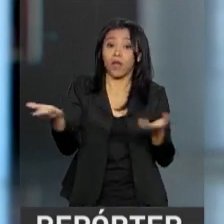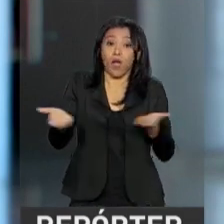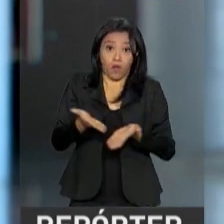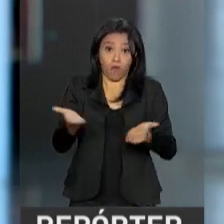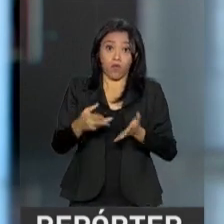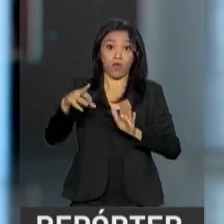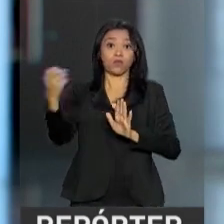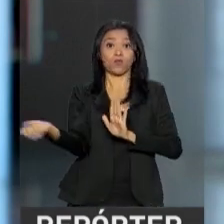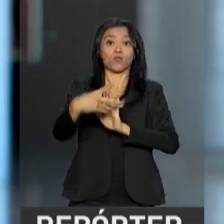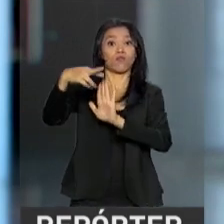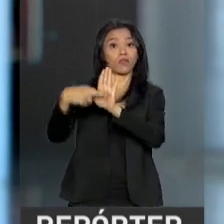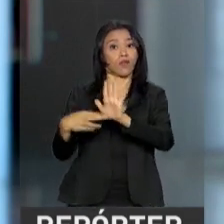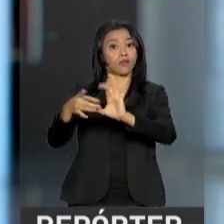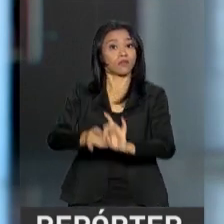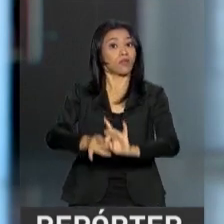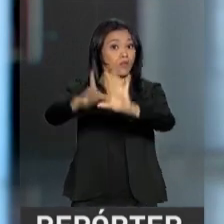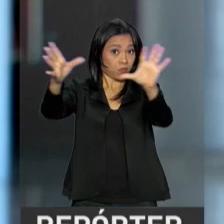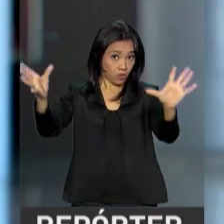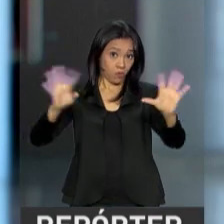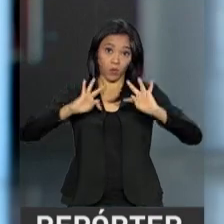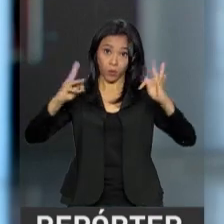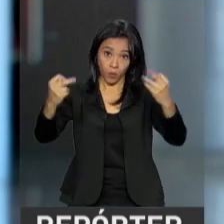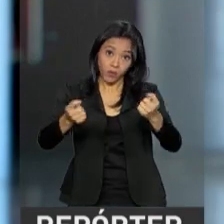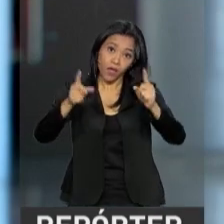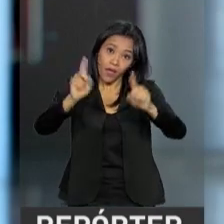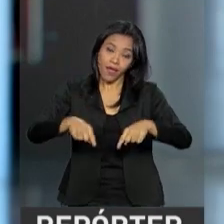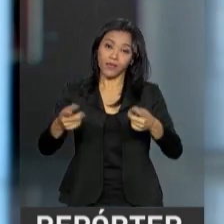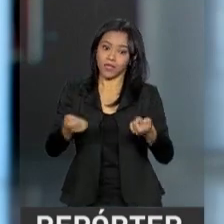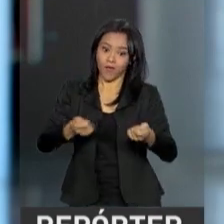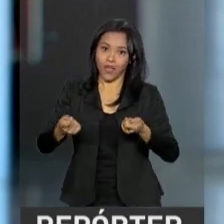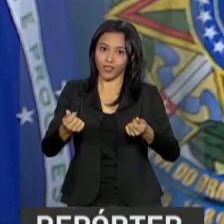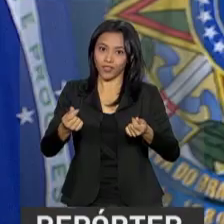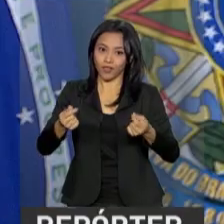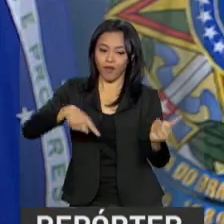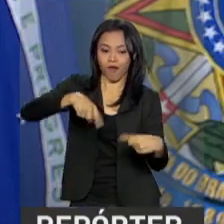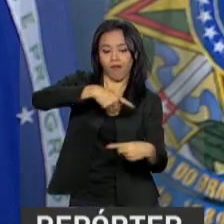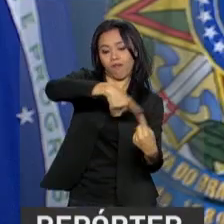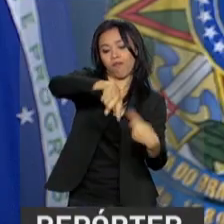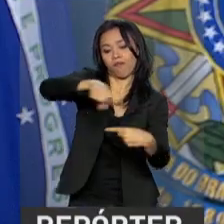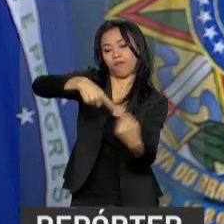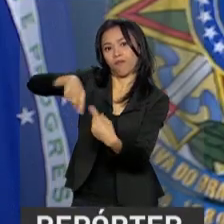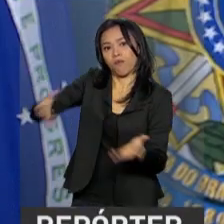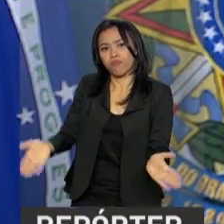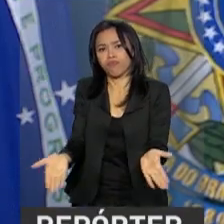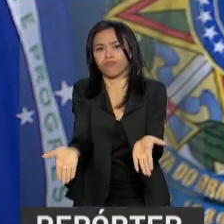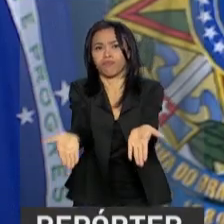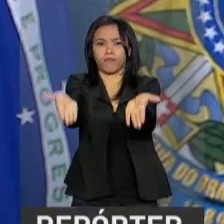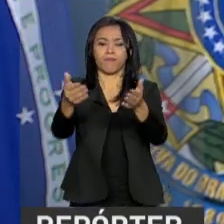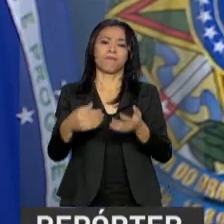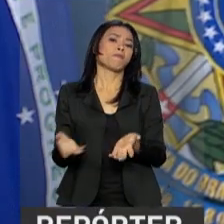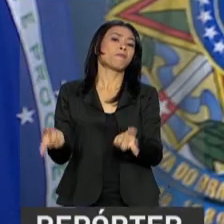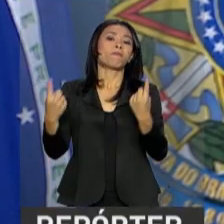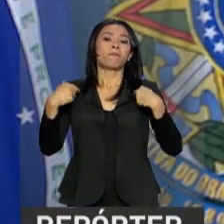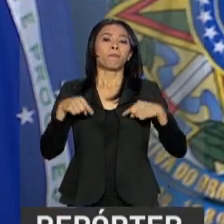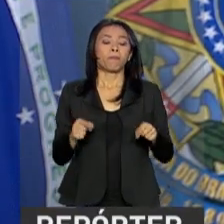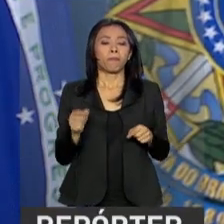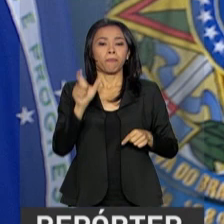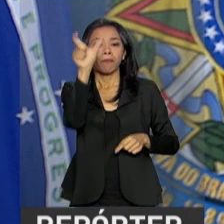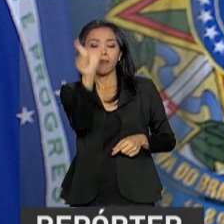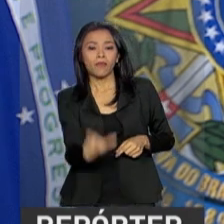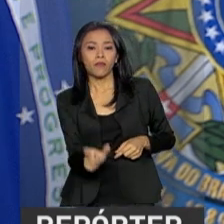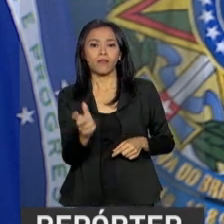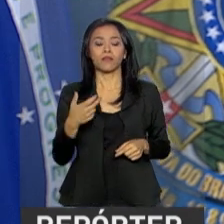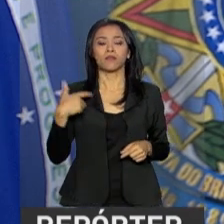saque liberado para todos a expectativa é de economia aquecida o objetivo central deste nosso ato é precisamente